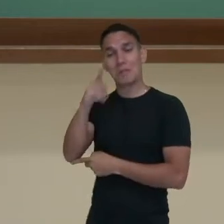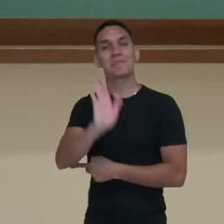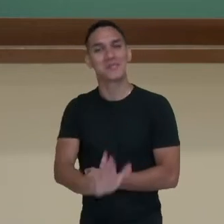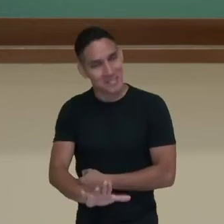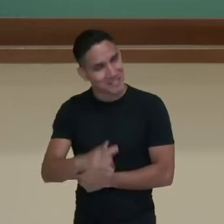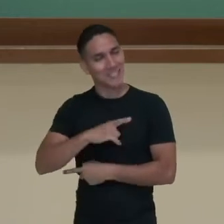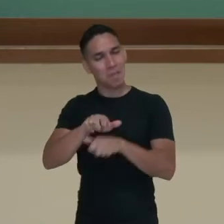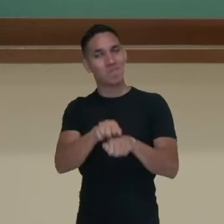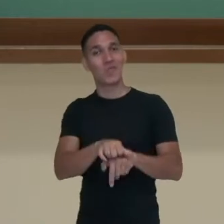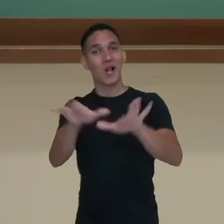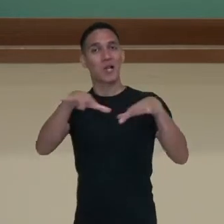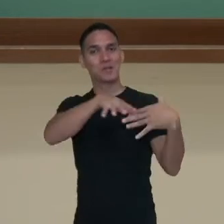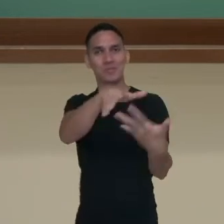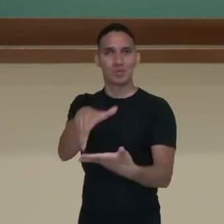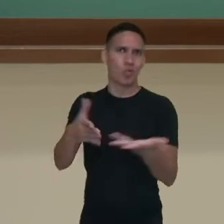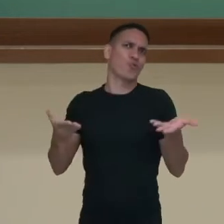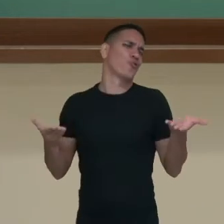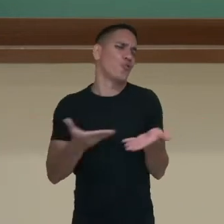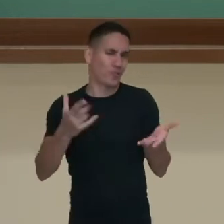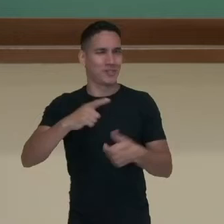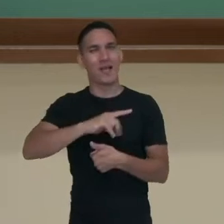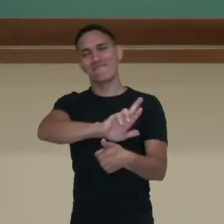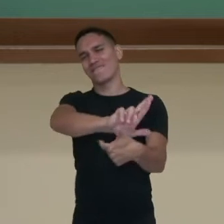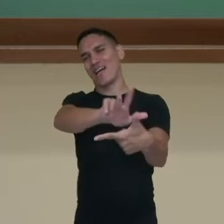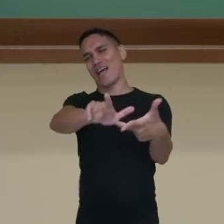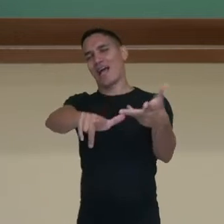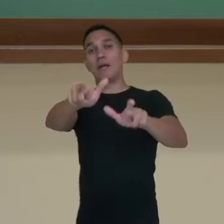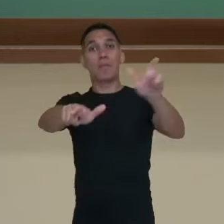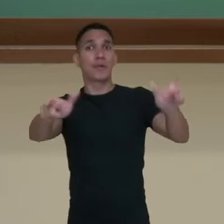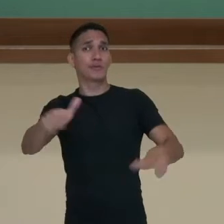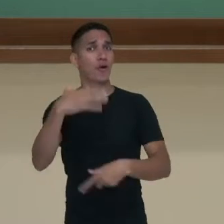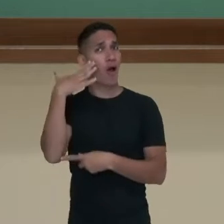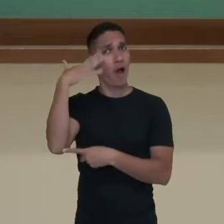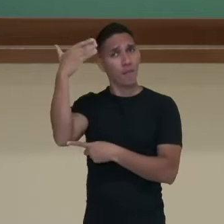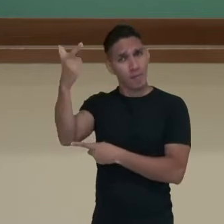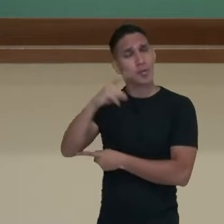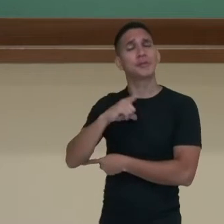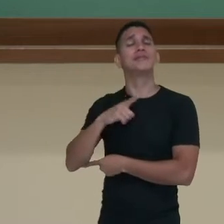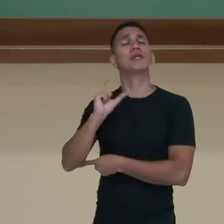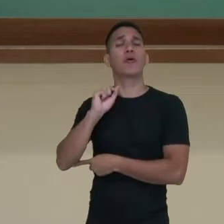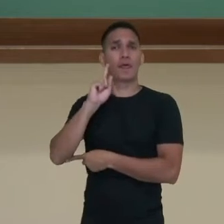brasileiro aí no mundo. Hoje nós temos vários atletas que são atletas